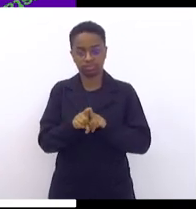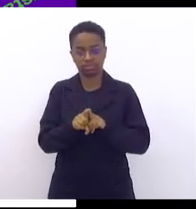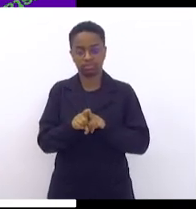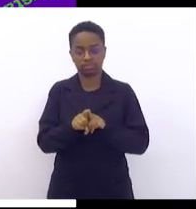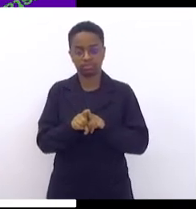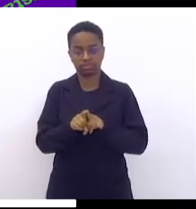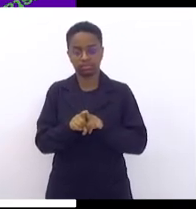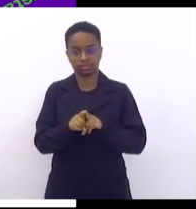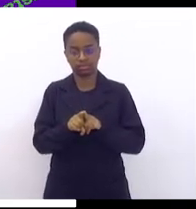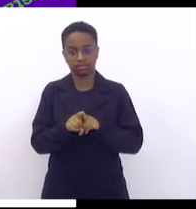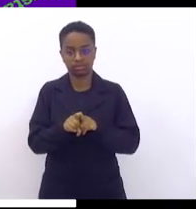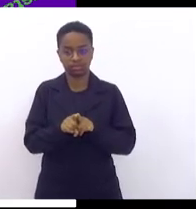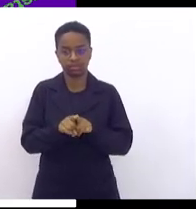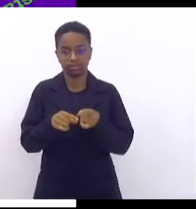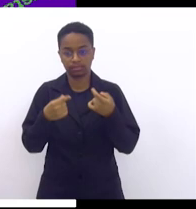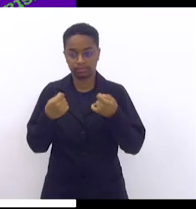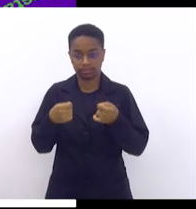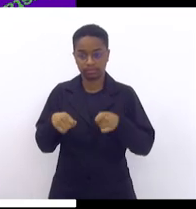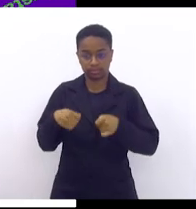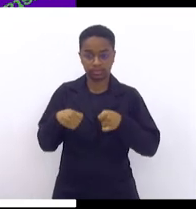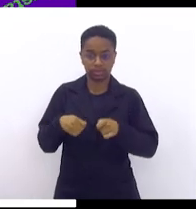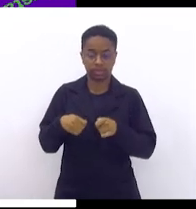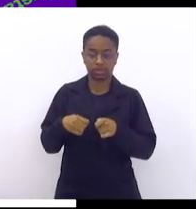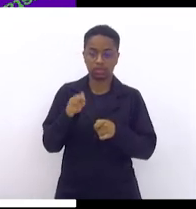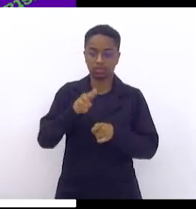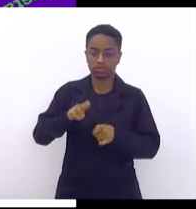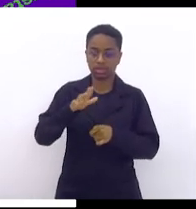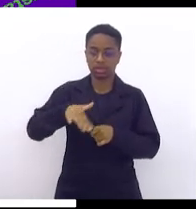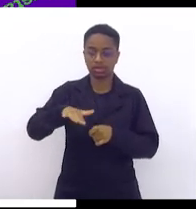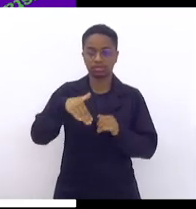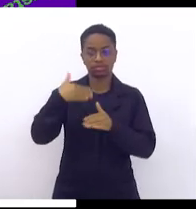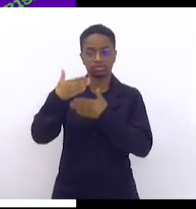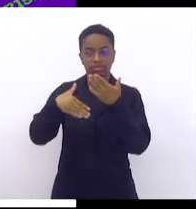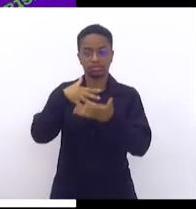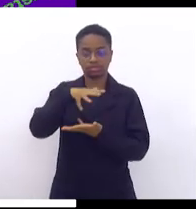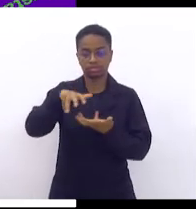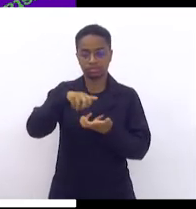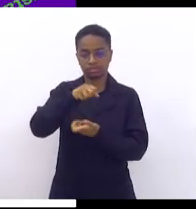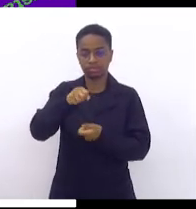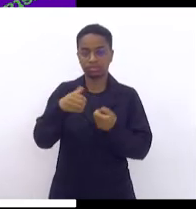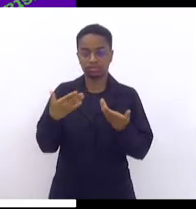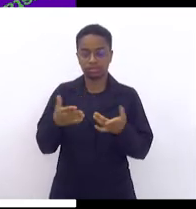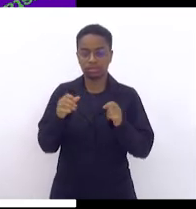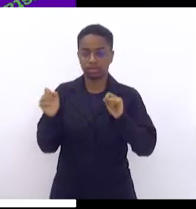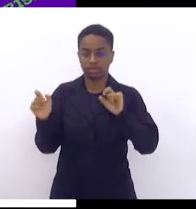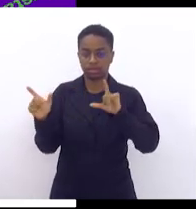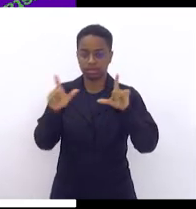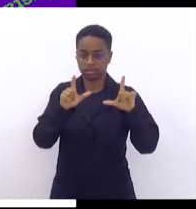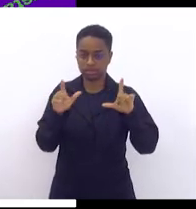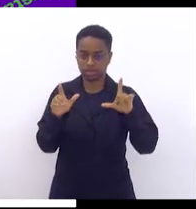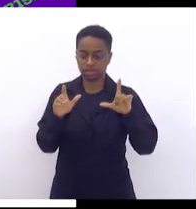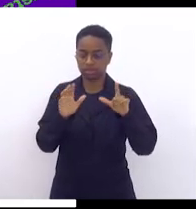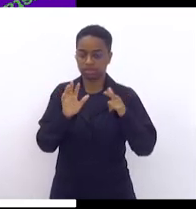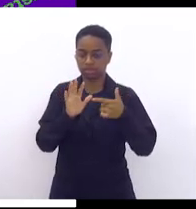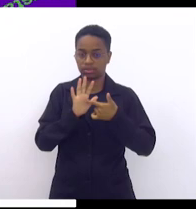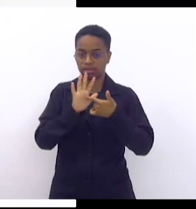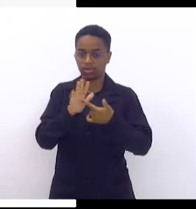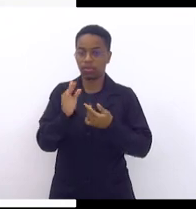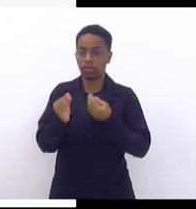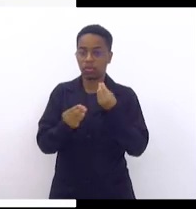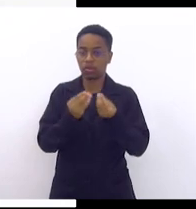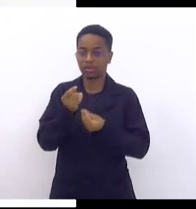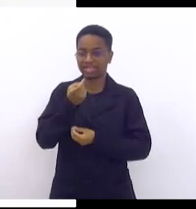e necessária para o desenvolvimento sustentável Então o próximo slide traz o exemplo da embalagem